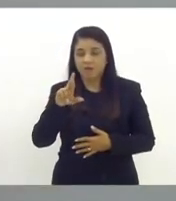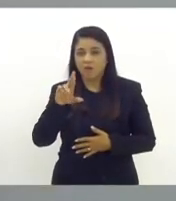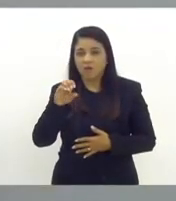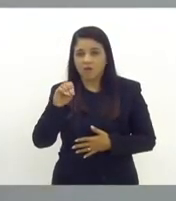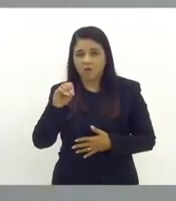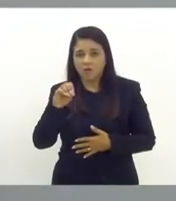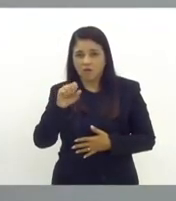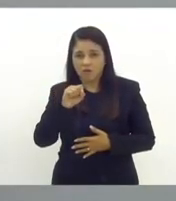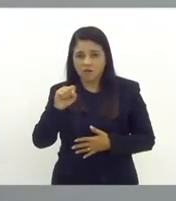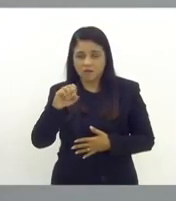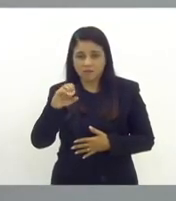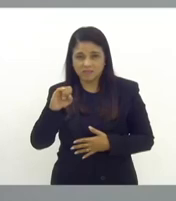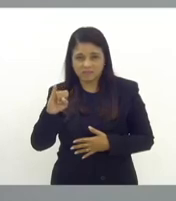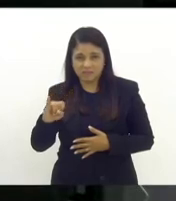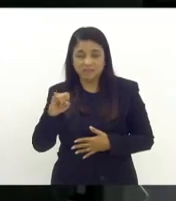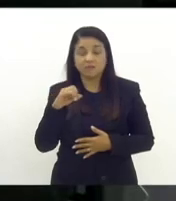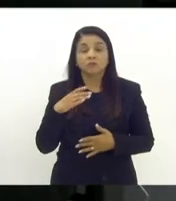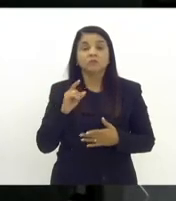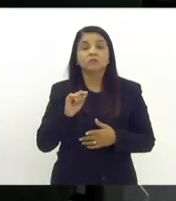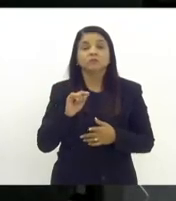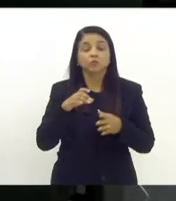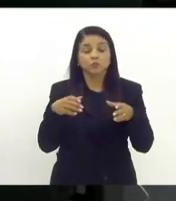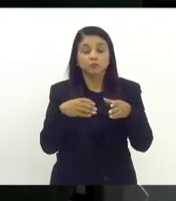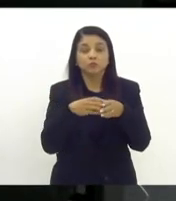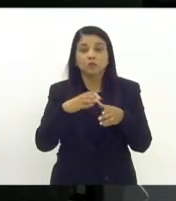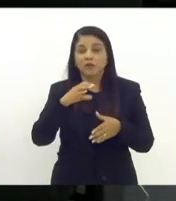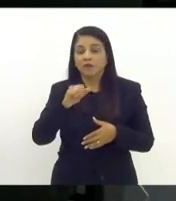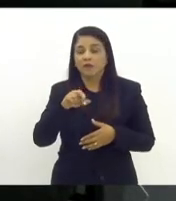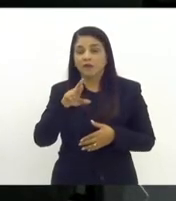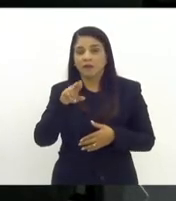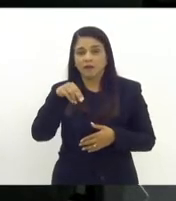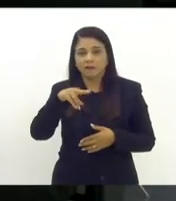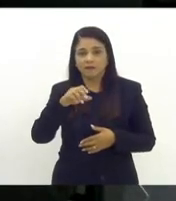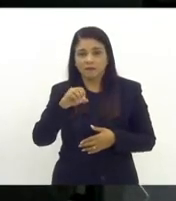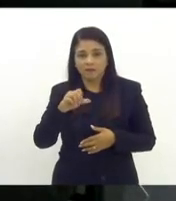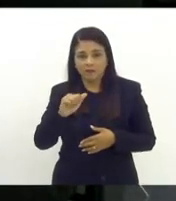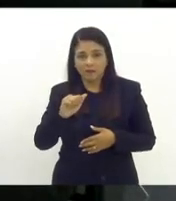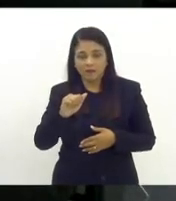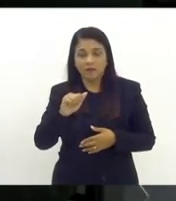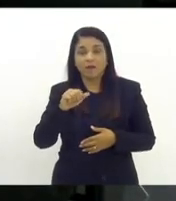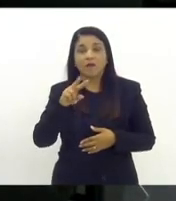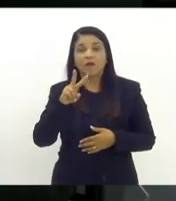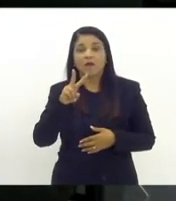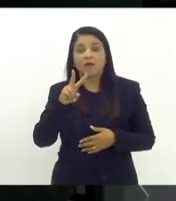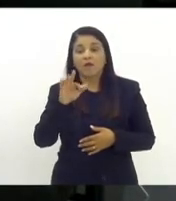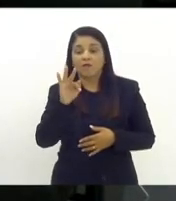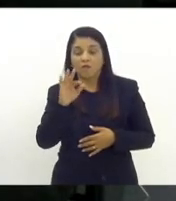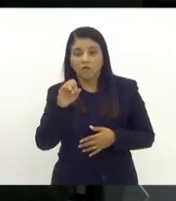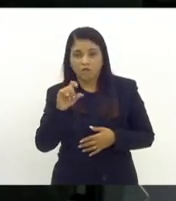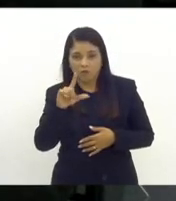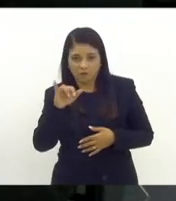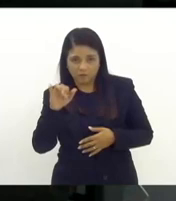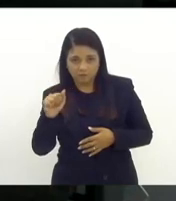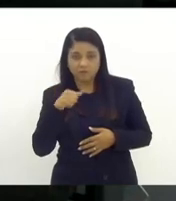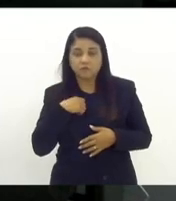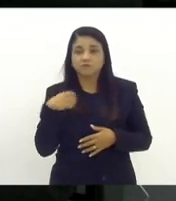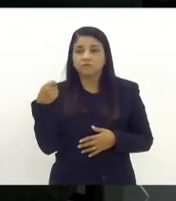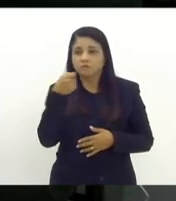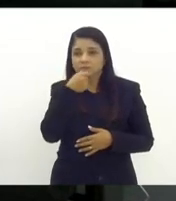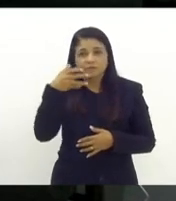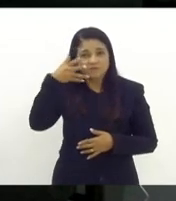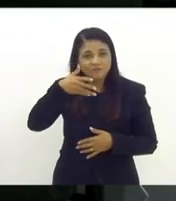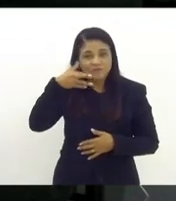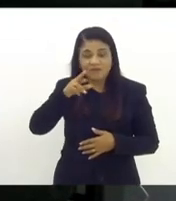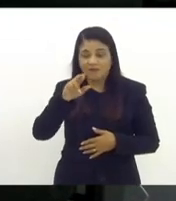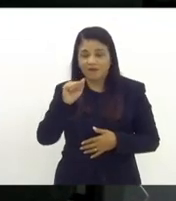carnafolia antes de passar a palavra para Márcia eu só vou fazer uma saudação breve tá deputada é Rafael